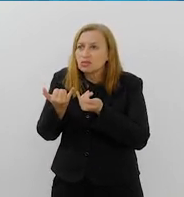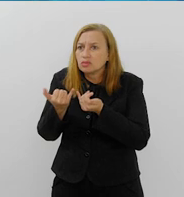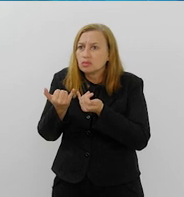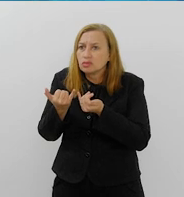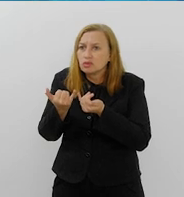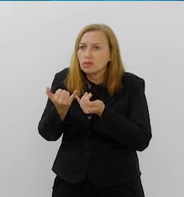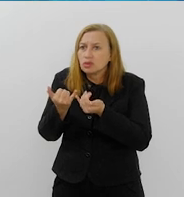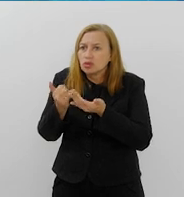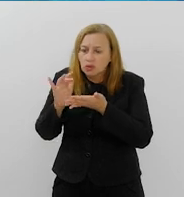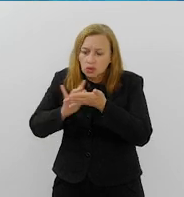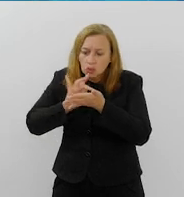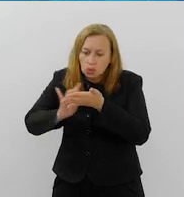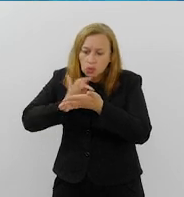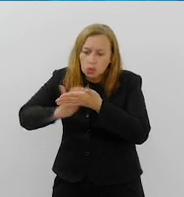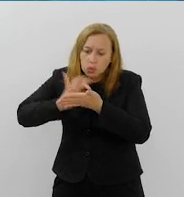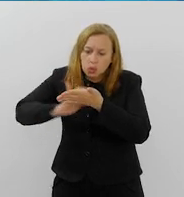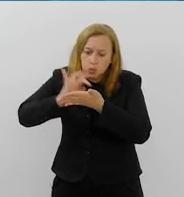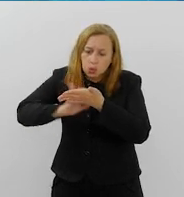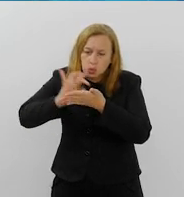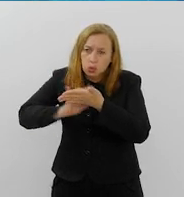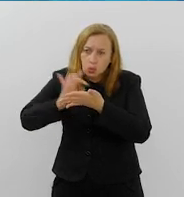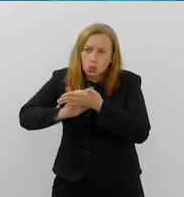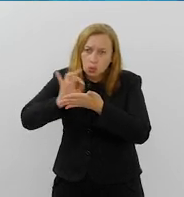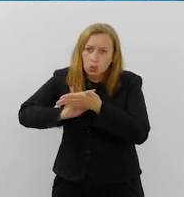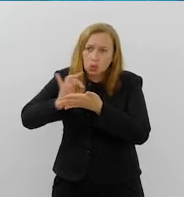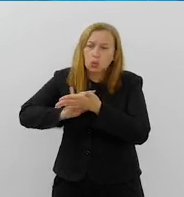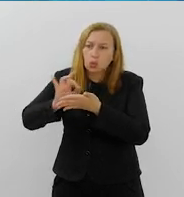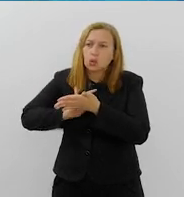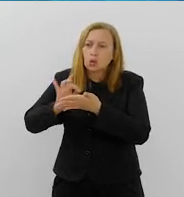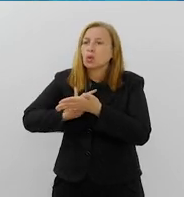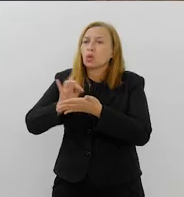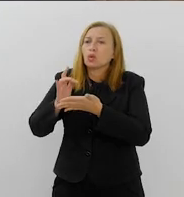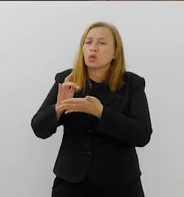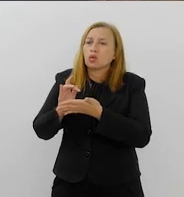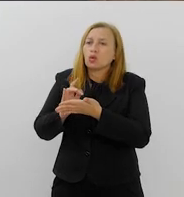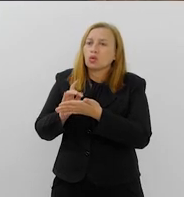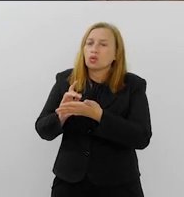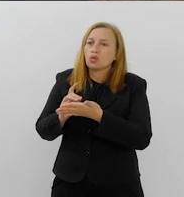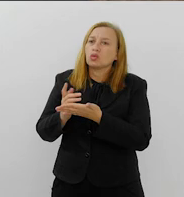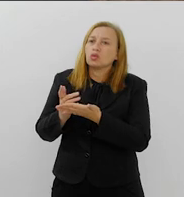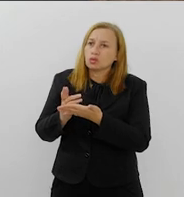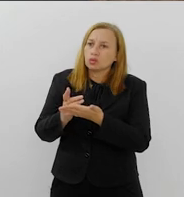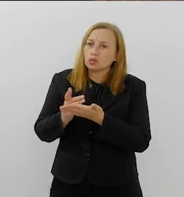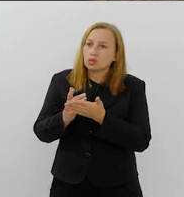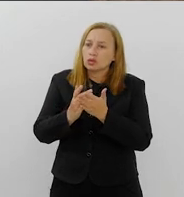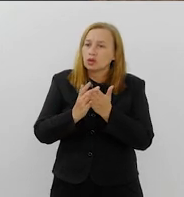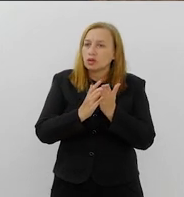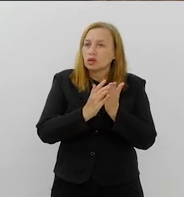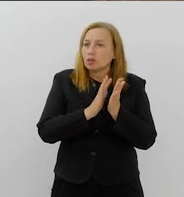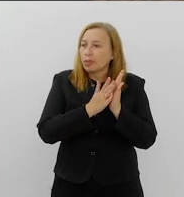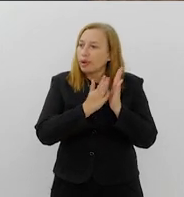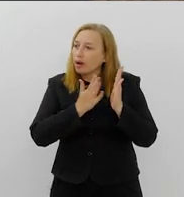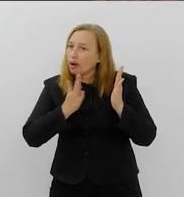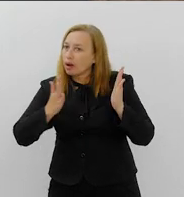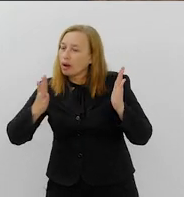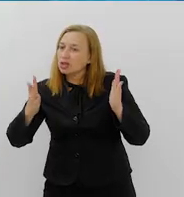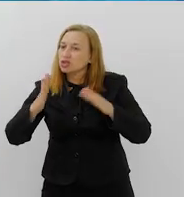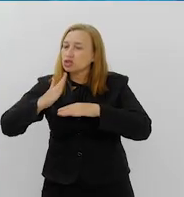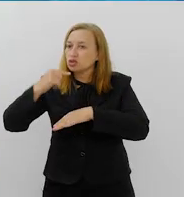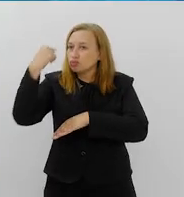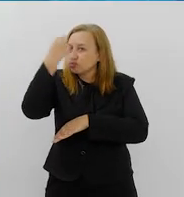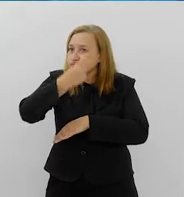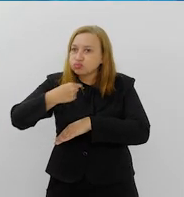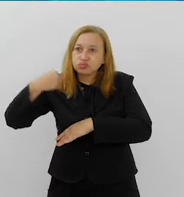informação, sem passar meu dedinho ali? Então, o excesso, um consumo excessivo de informação,